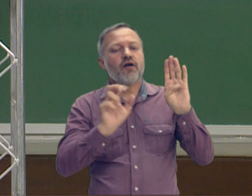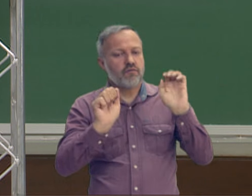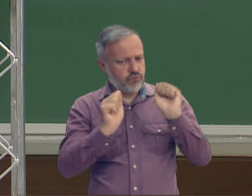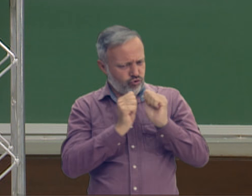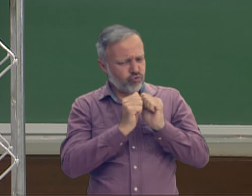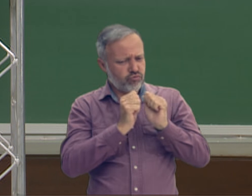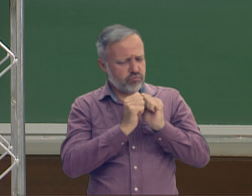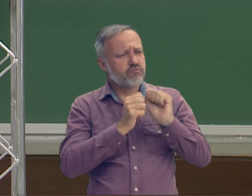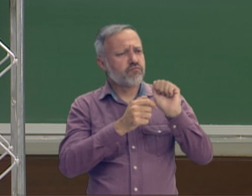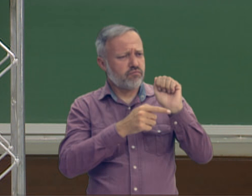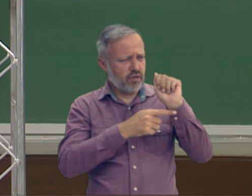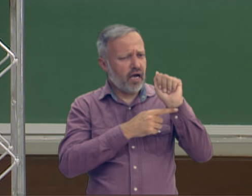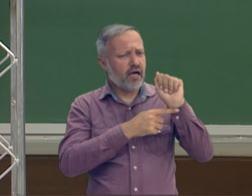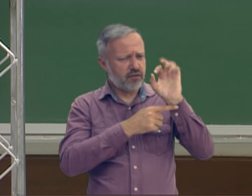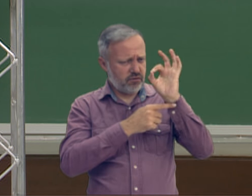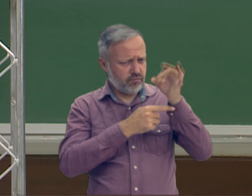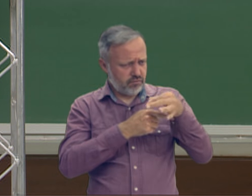envolve.